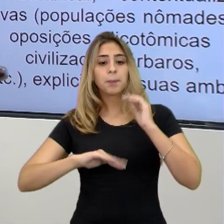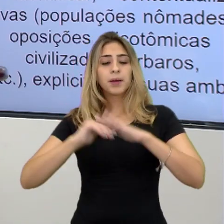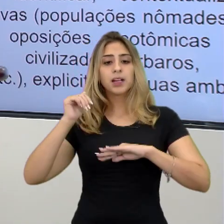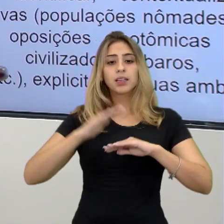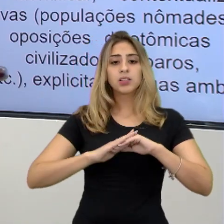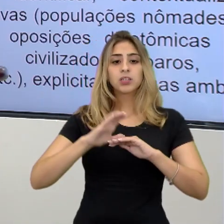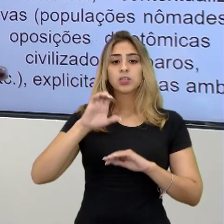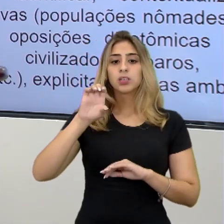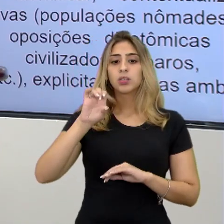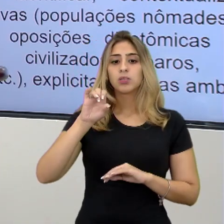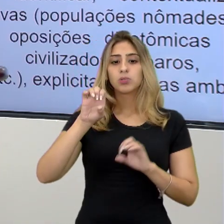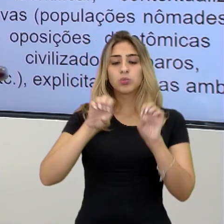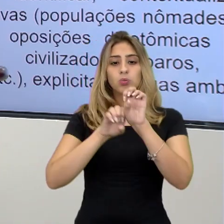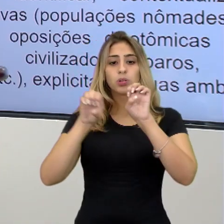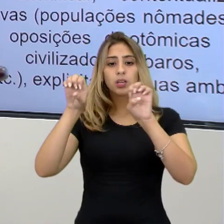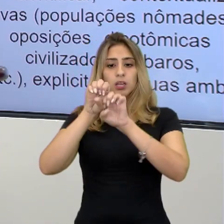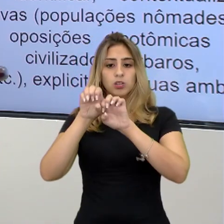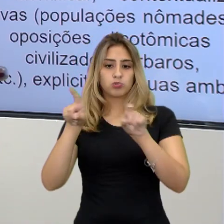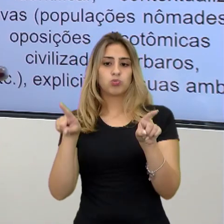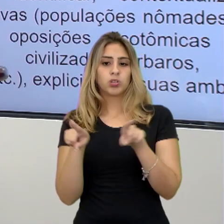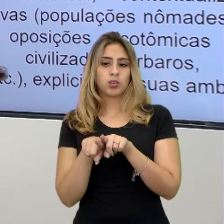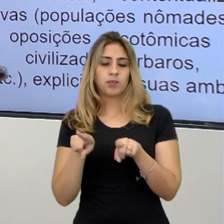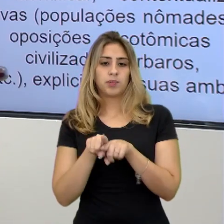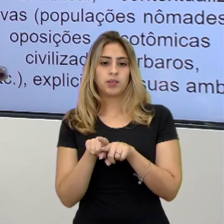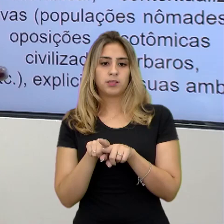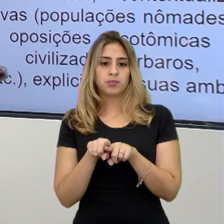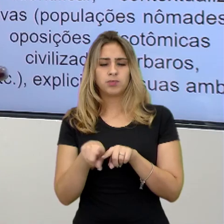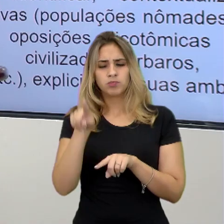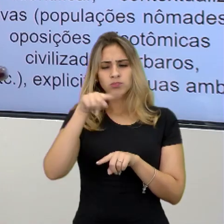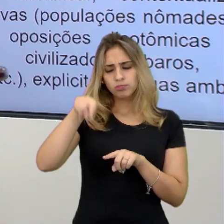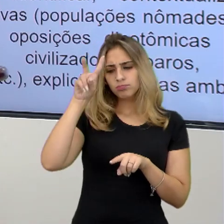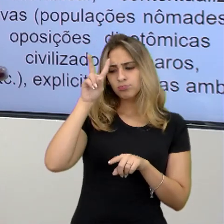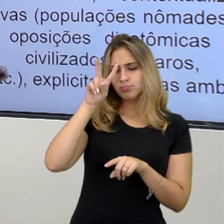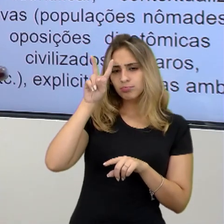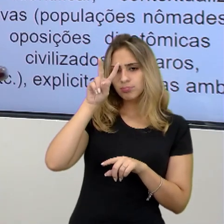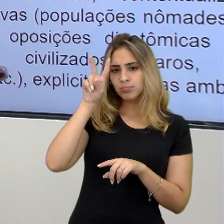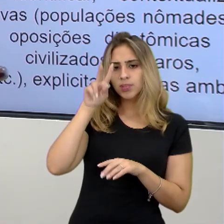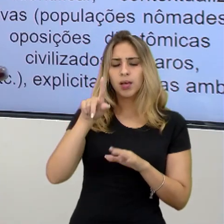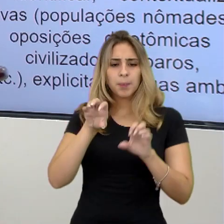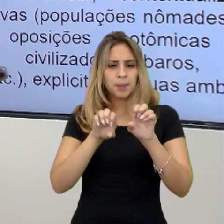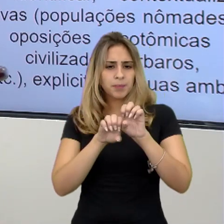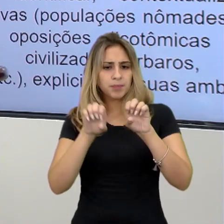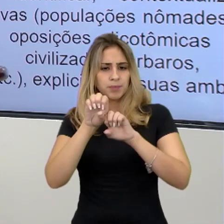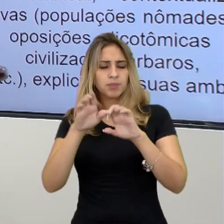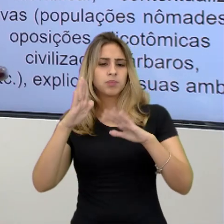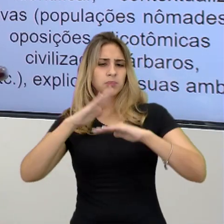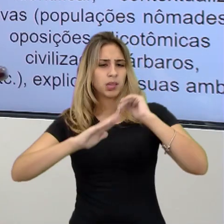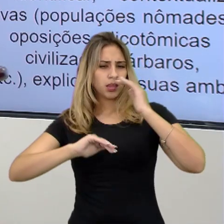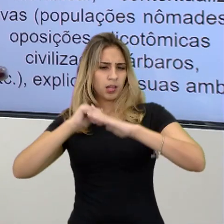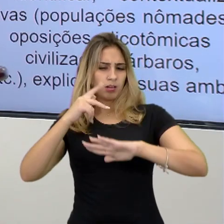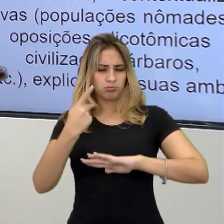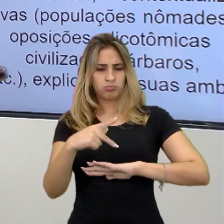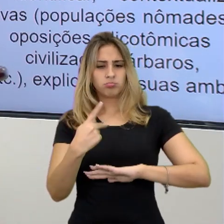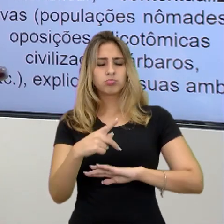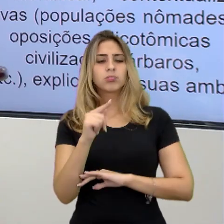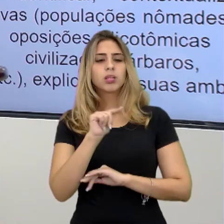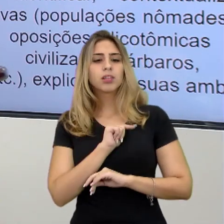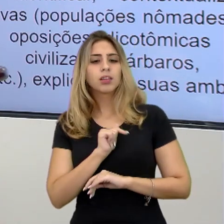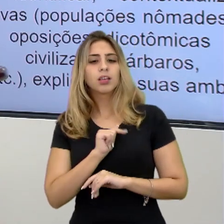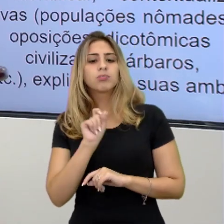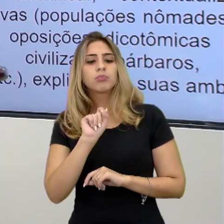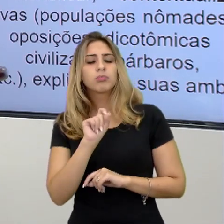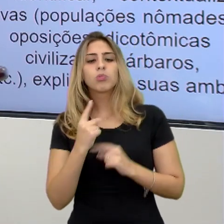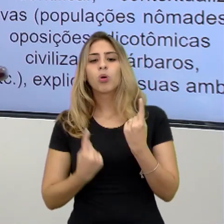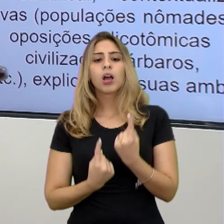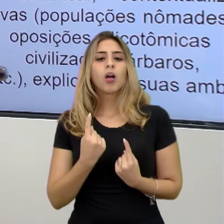habilidades do eixo estruturante. Aí vocês se lembram? As habilidades do eixo estruturante são aquelas que